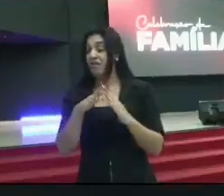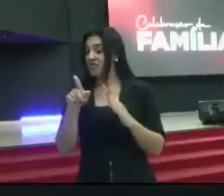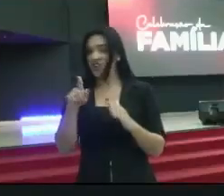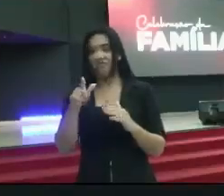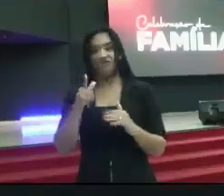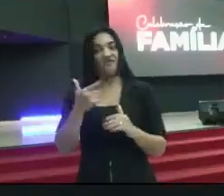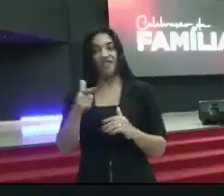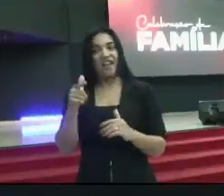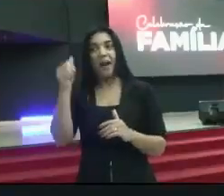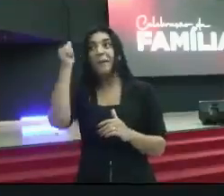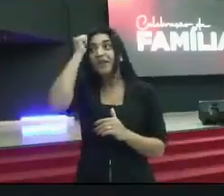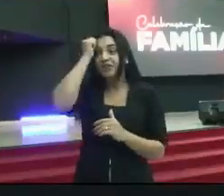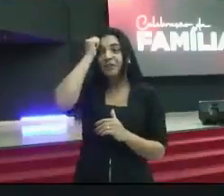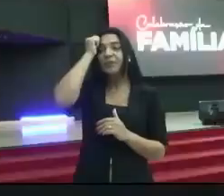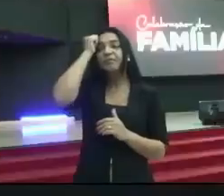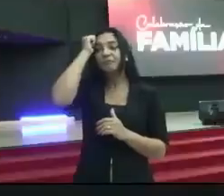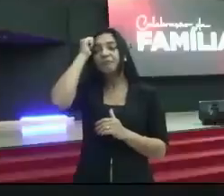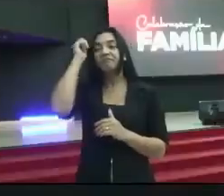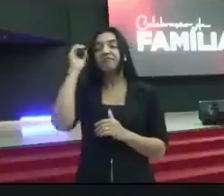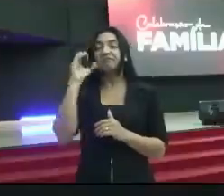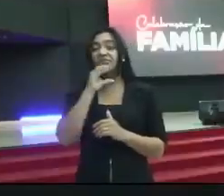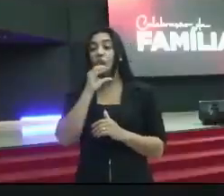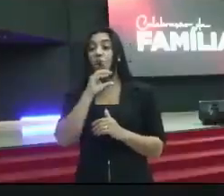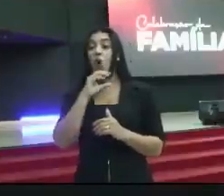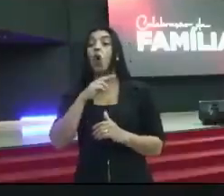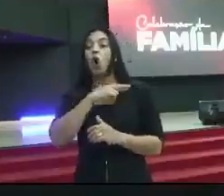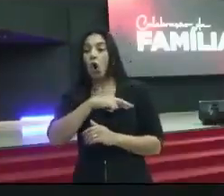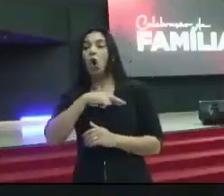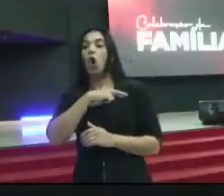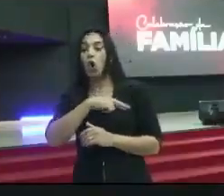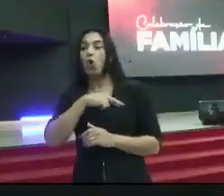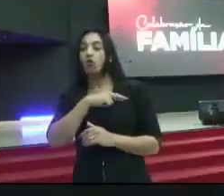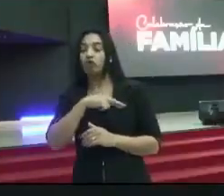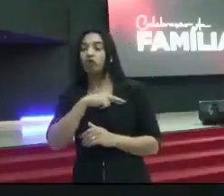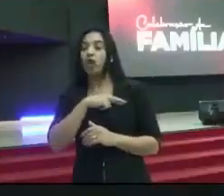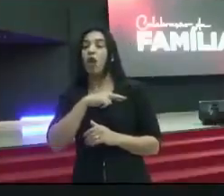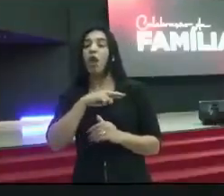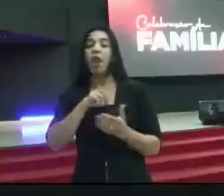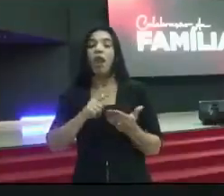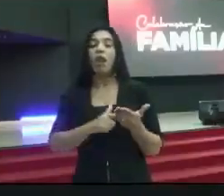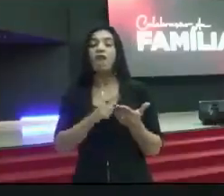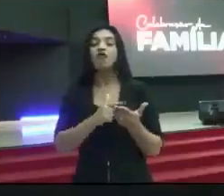arrepender. Ruth é um livro de transição